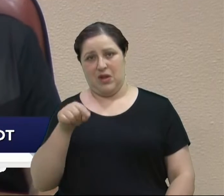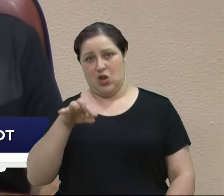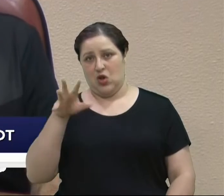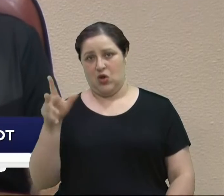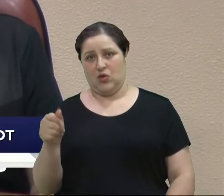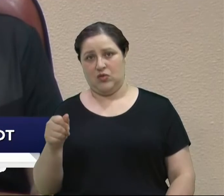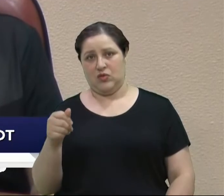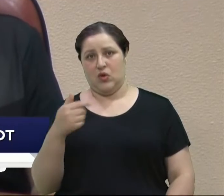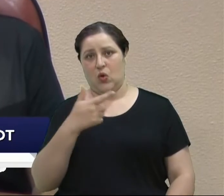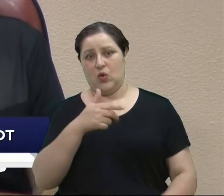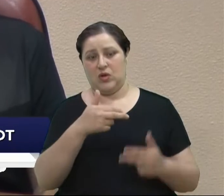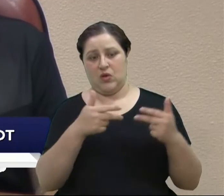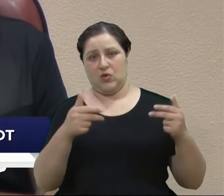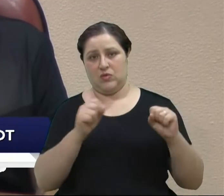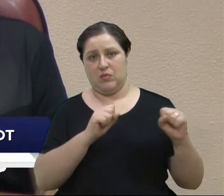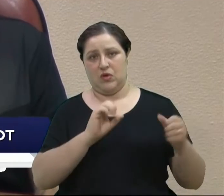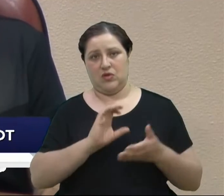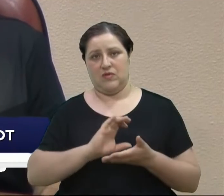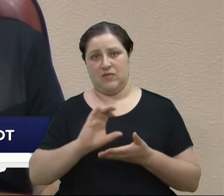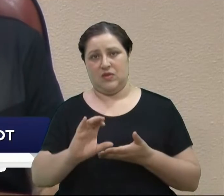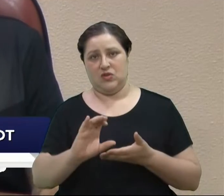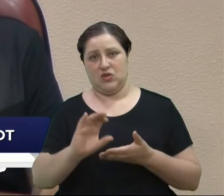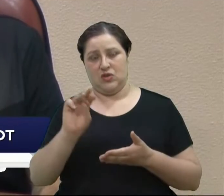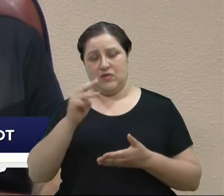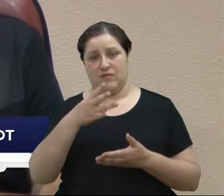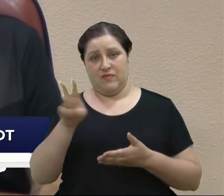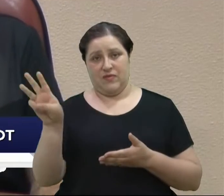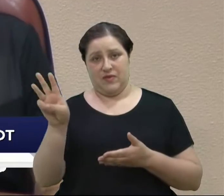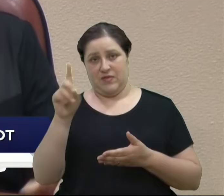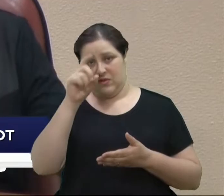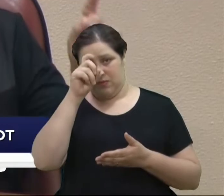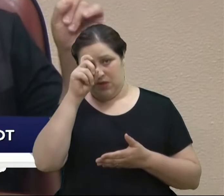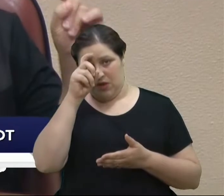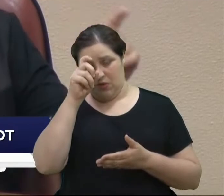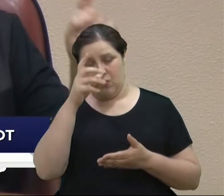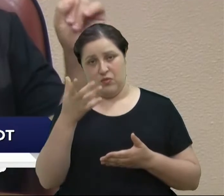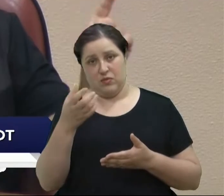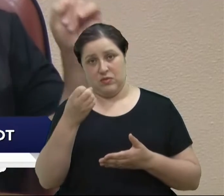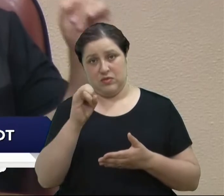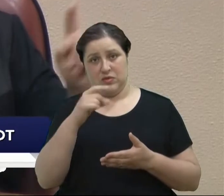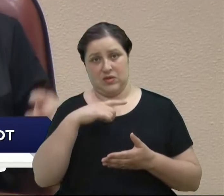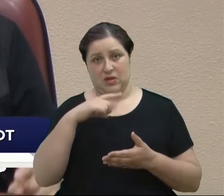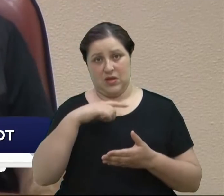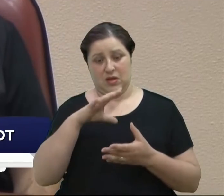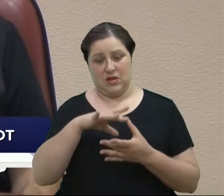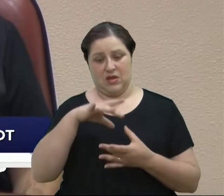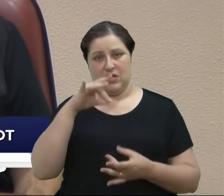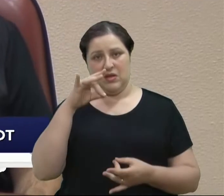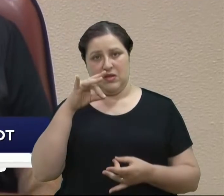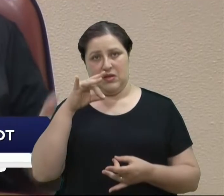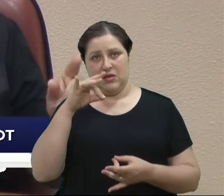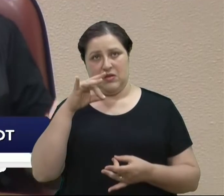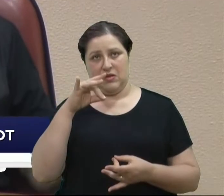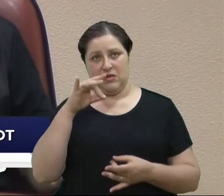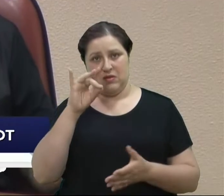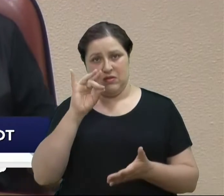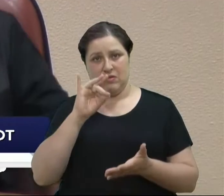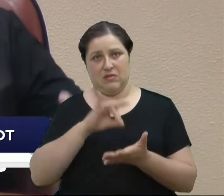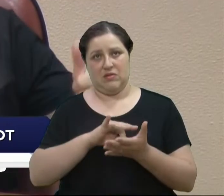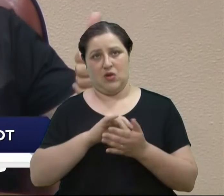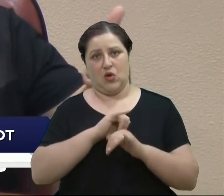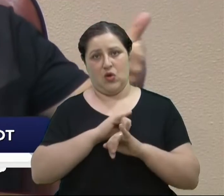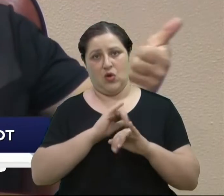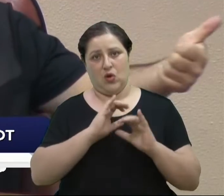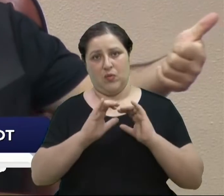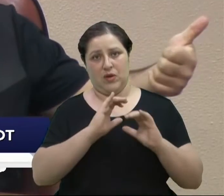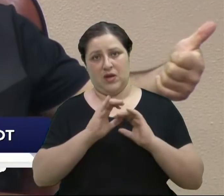podia investir em emendas, por exemplo, no Hospital Virgílio Ramos, né, se tivesse um espírito realmente comunitário da região, que não teve?